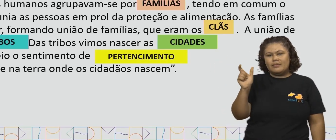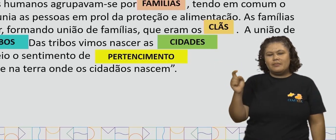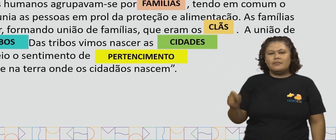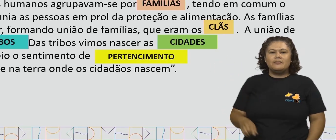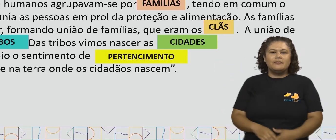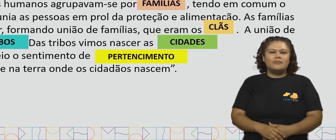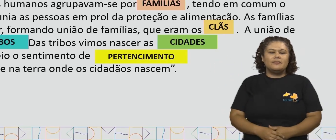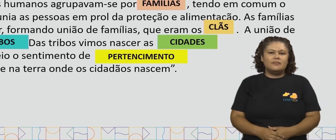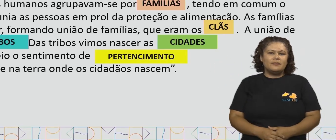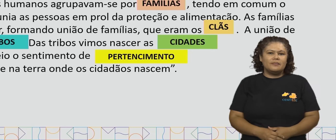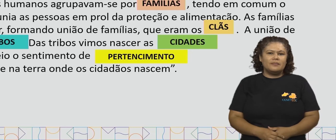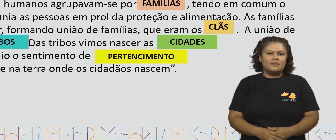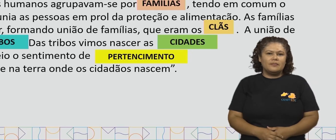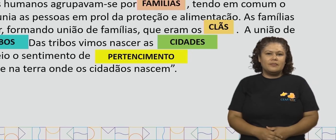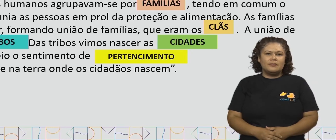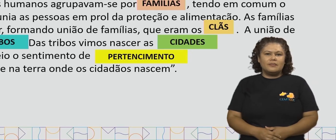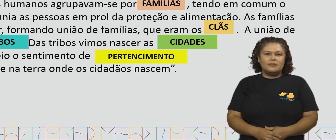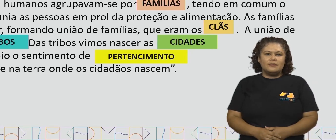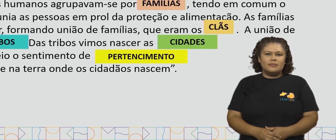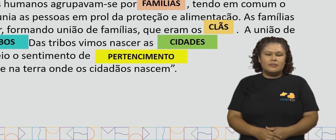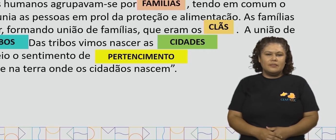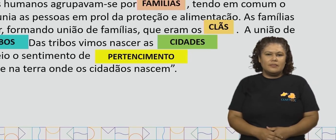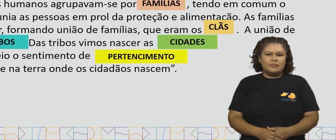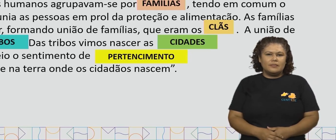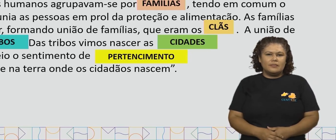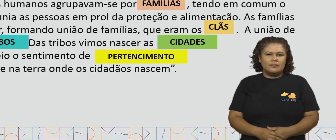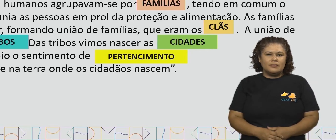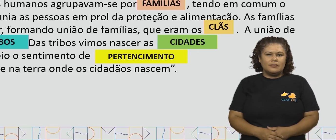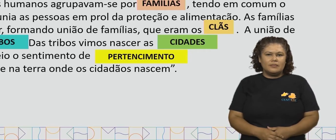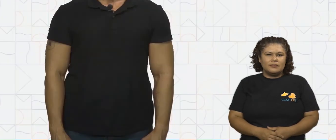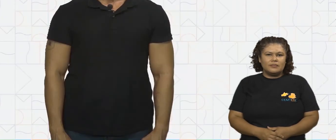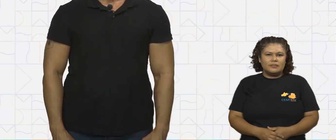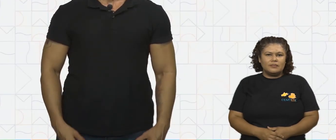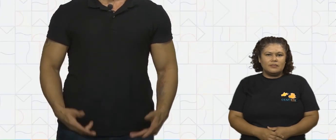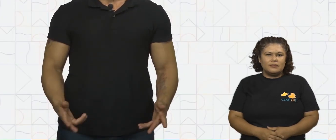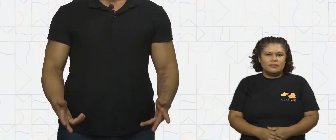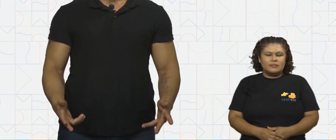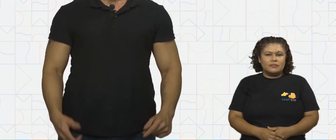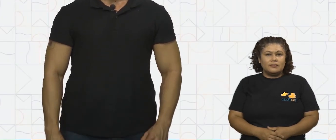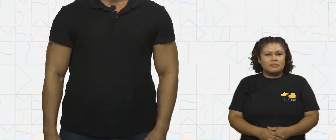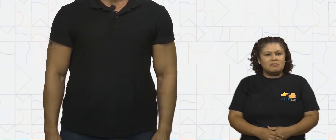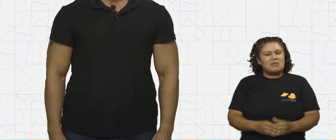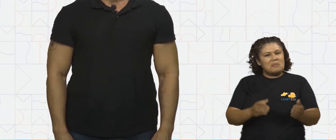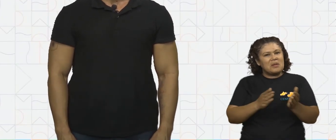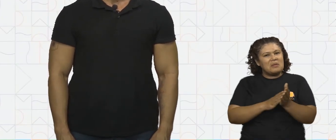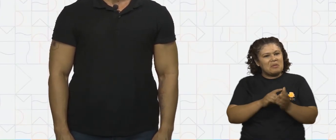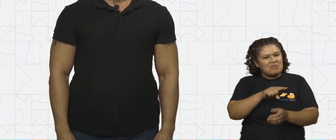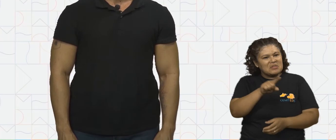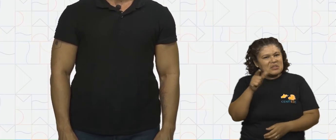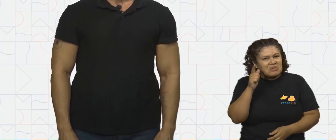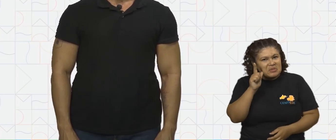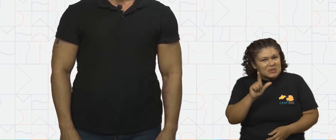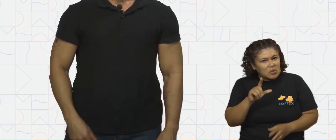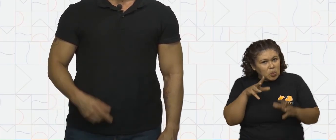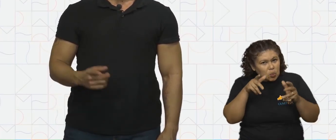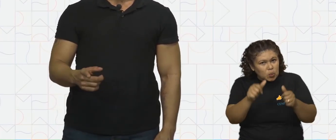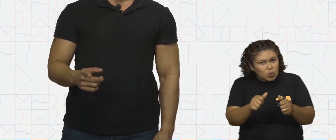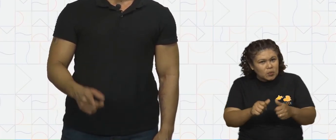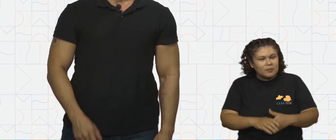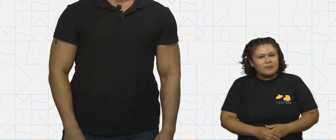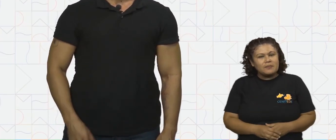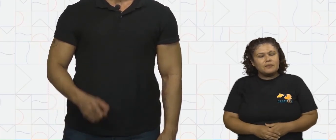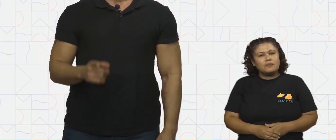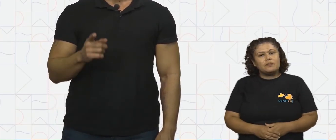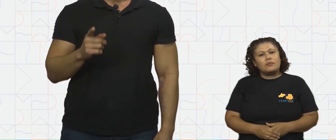pertencimento, com base na origem e na terra onde os cidadãos nascem. Parabéns para quem acertou as atividades de hoje.